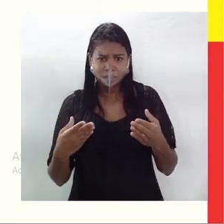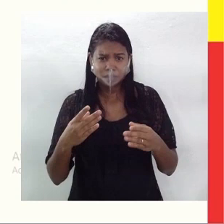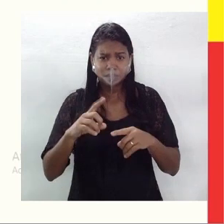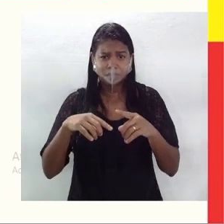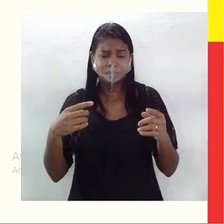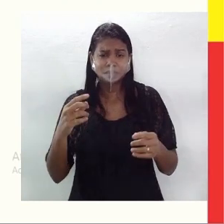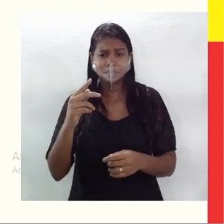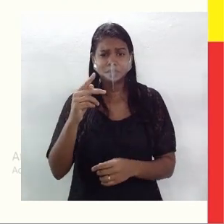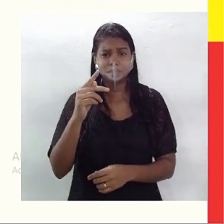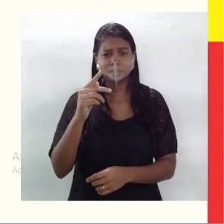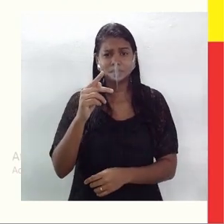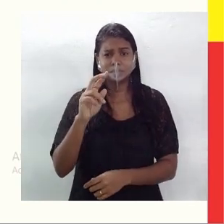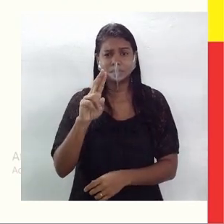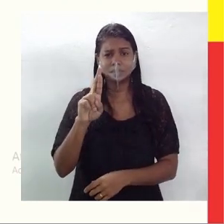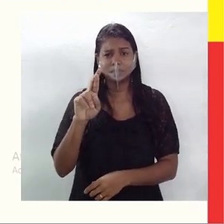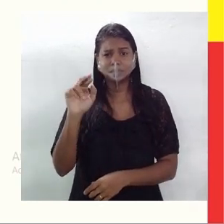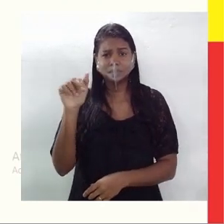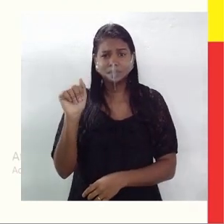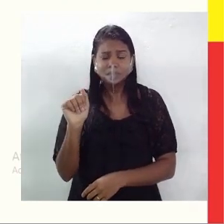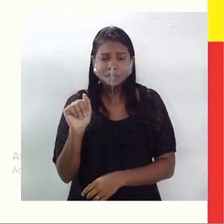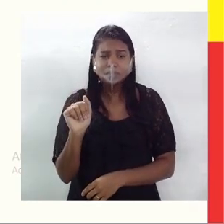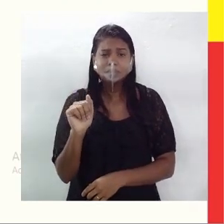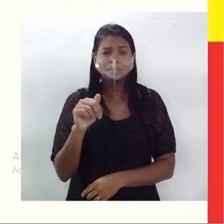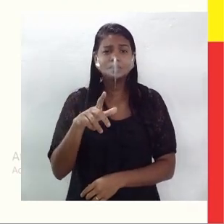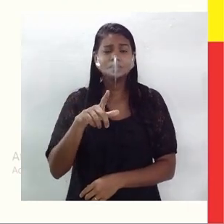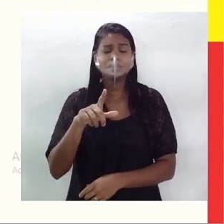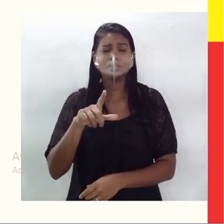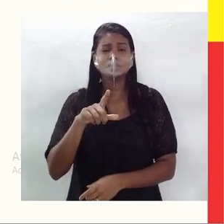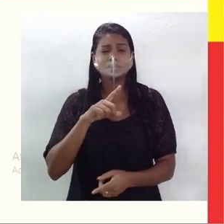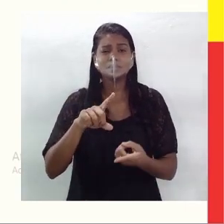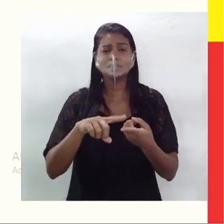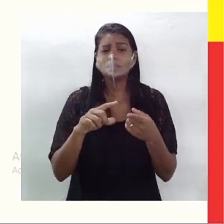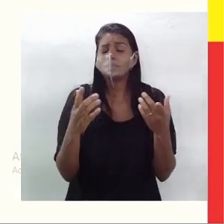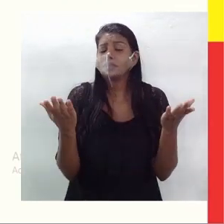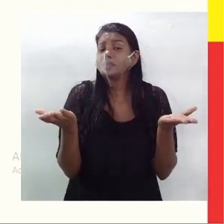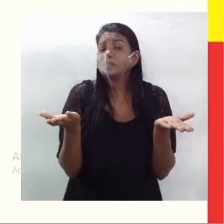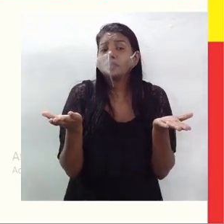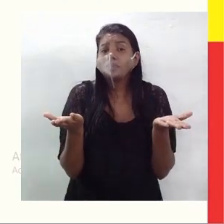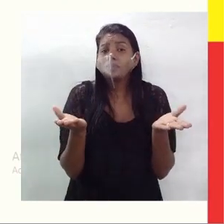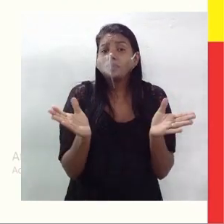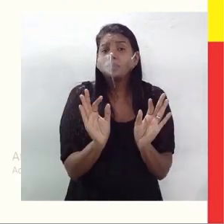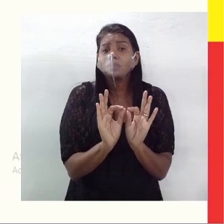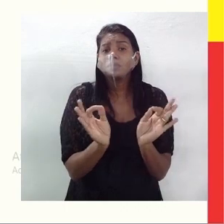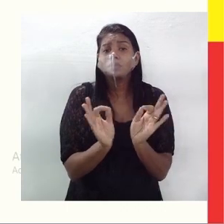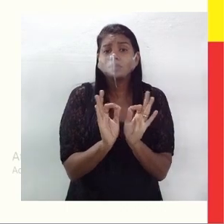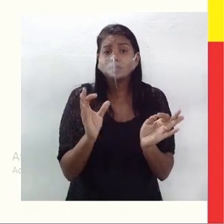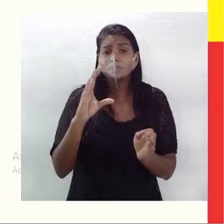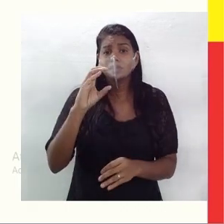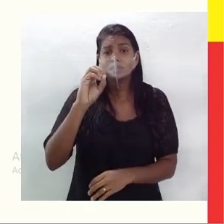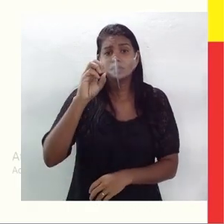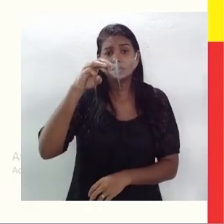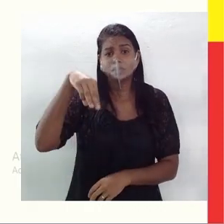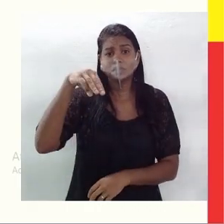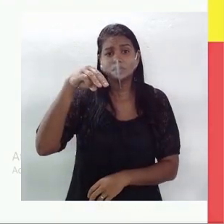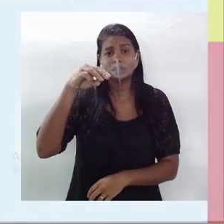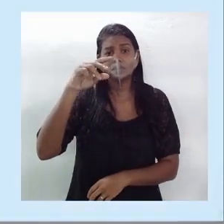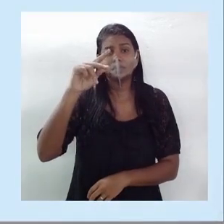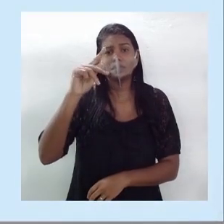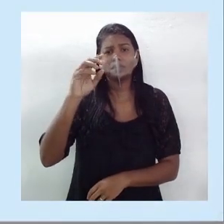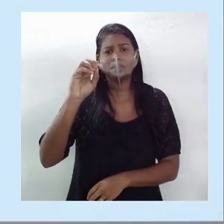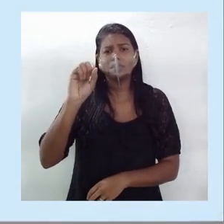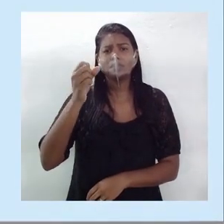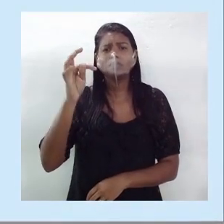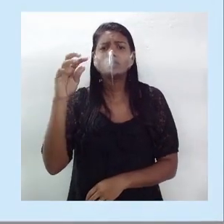substâncias puras? Dentre as substâncias puras, quais são simples e quais são compostas? Aí você pergunta,